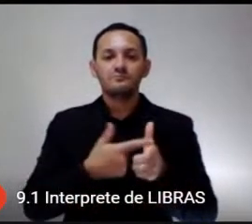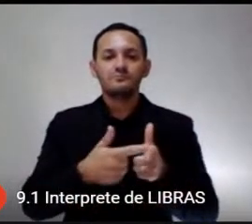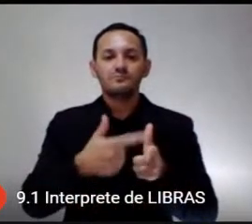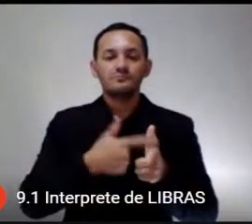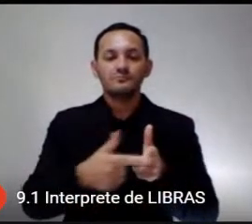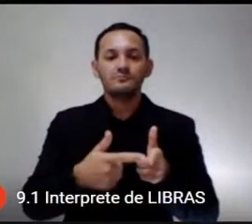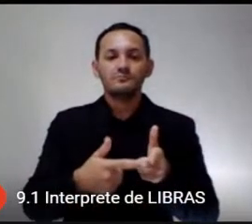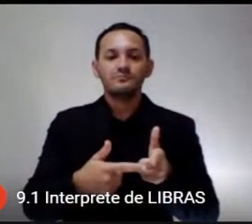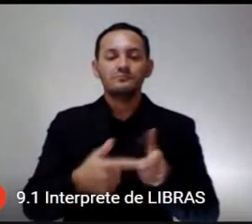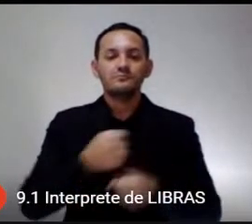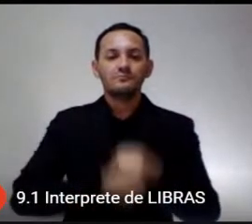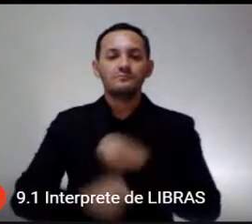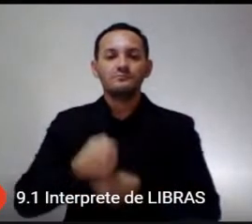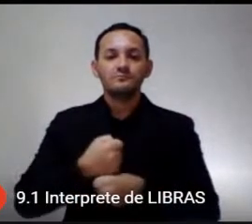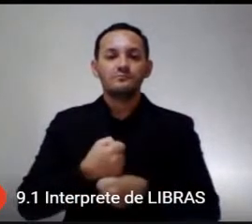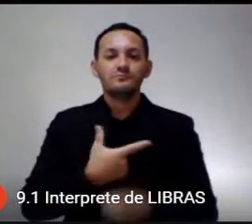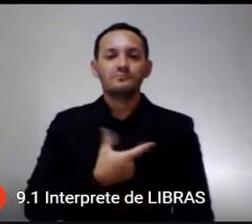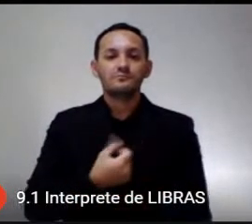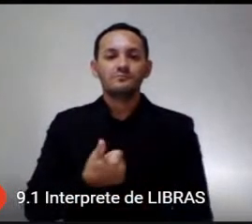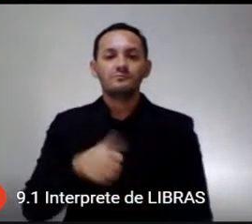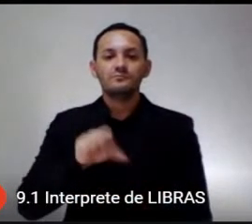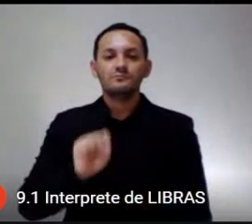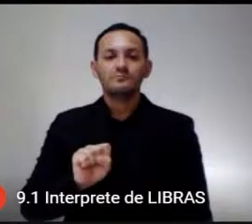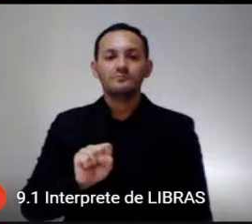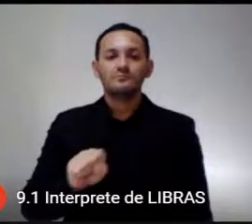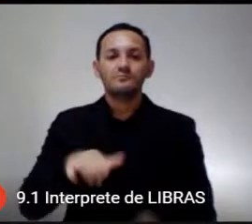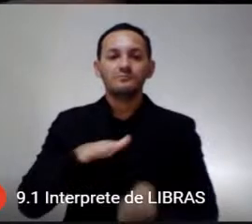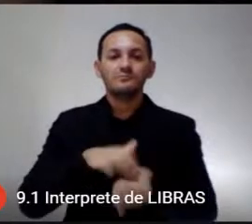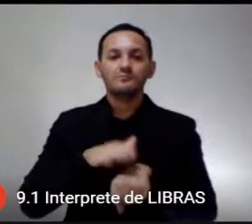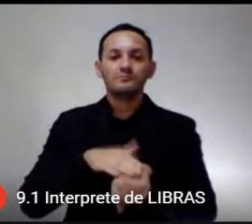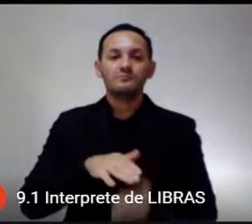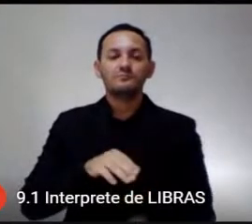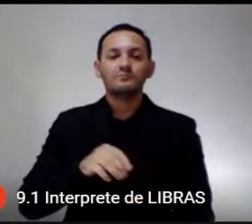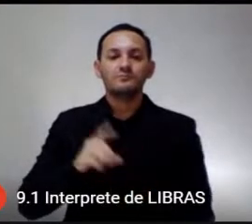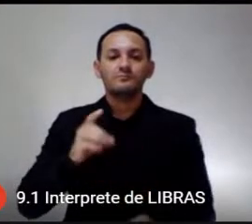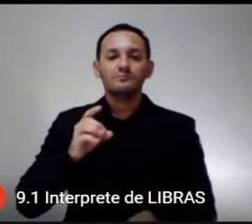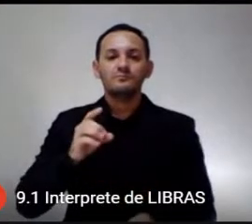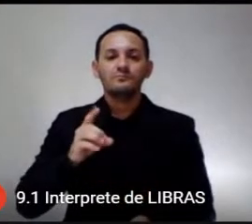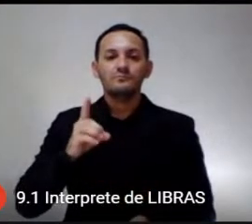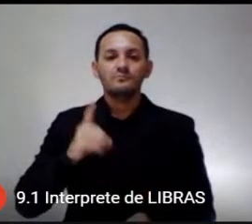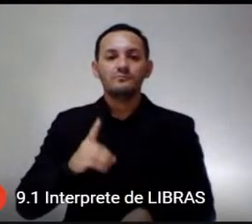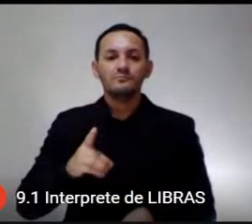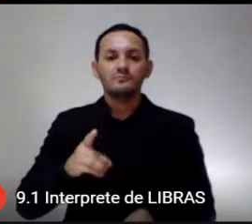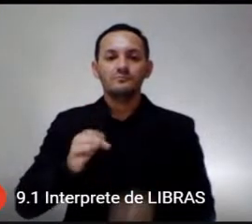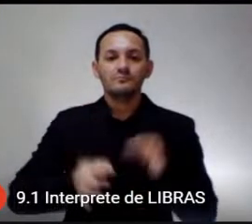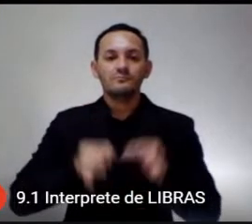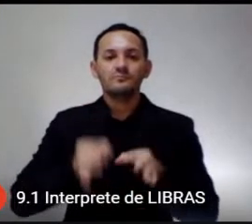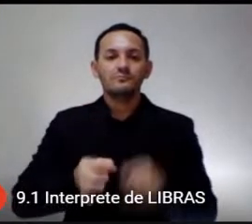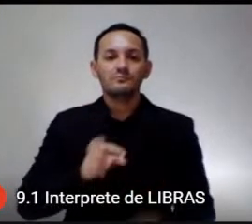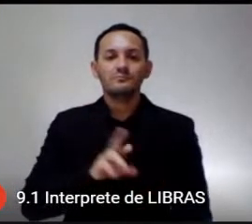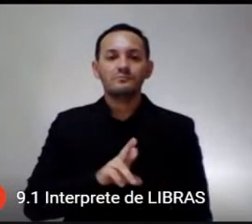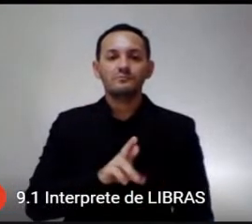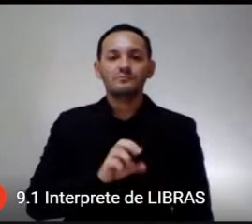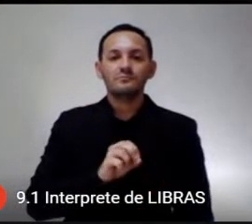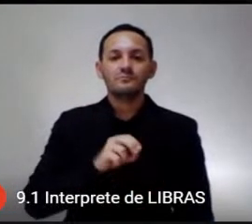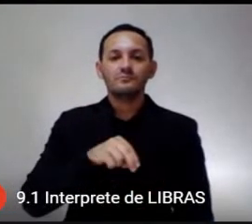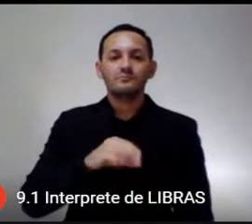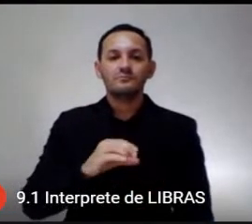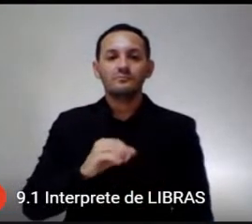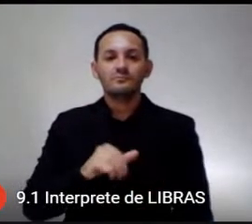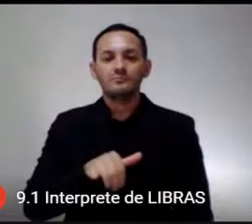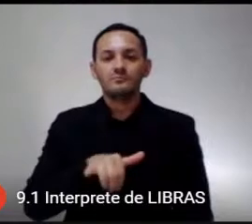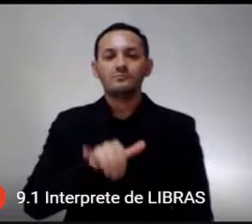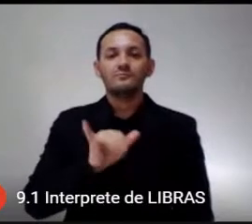24, 2018. Da relatoria do doutor Rony Clay, houve o voto aqui divergente do desembargador Marco, e como houve um